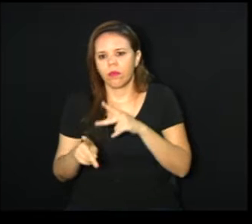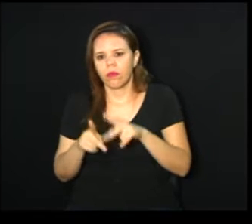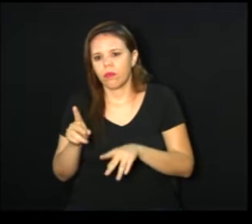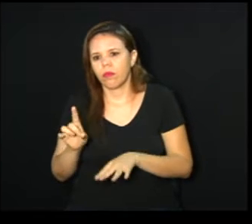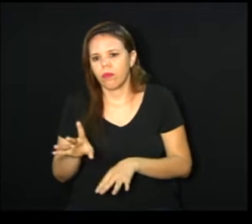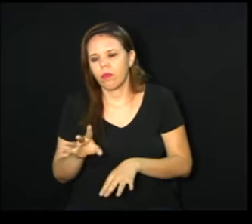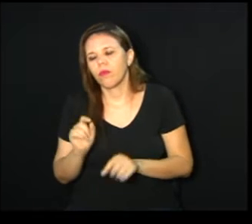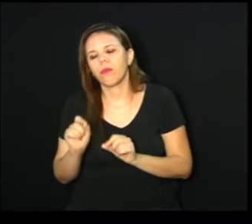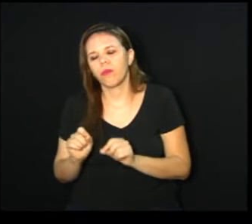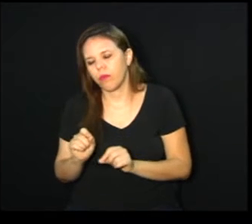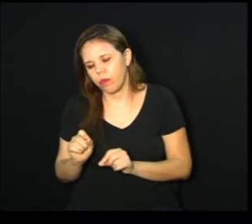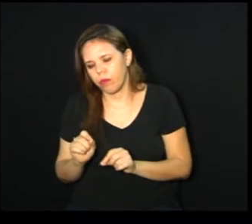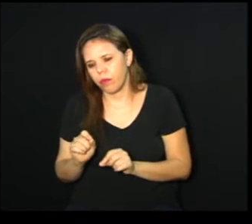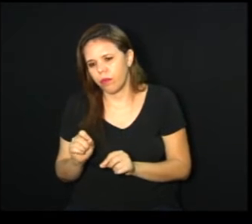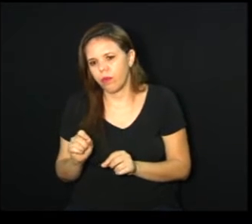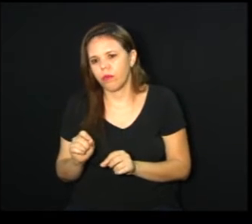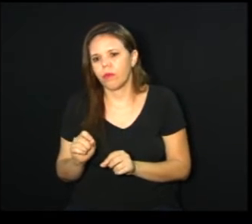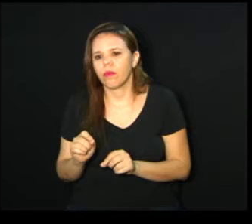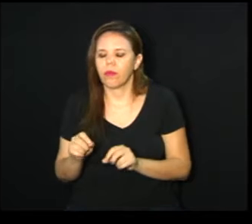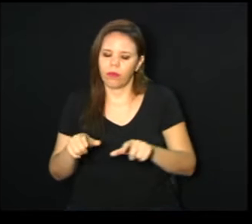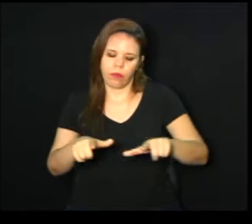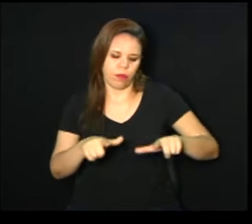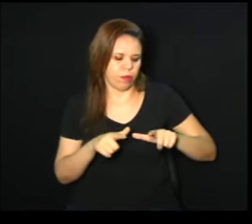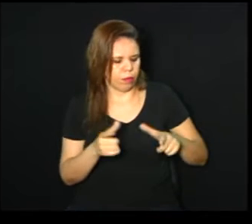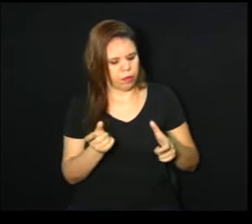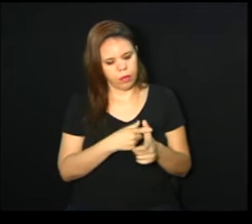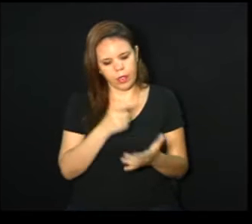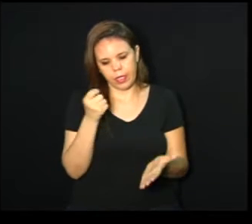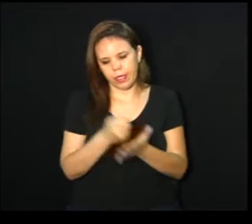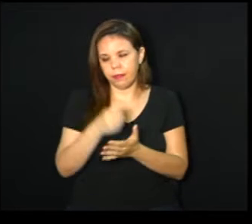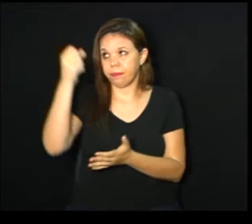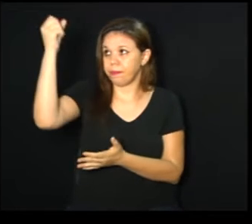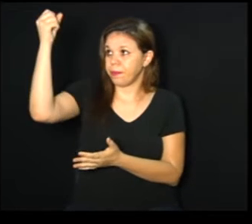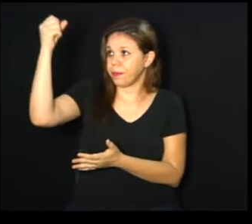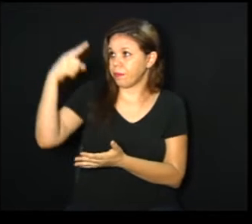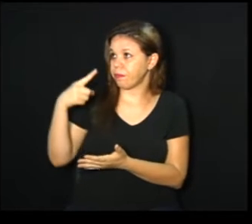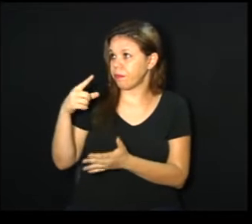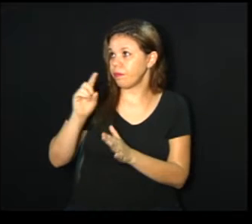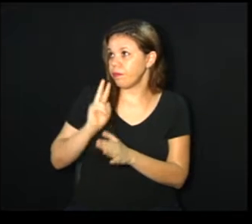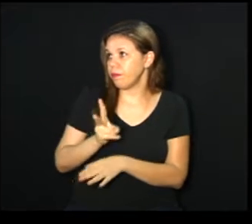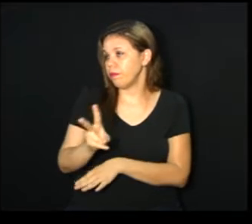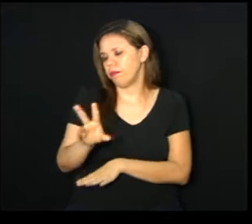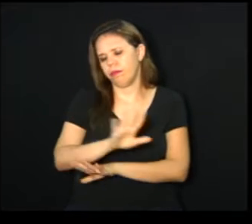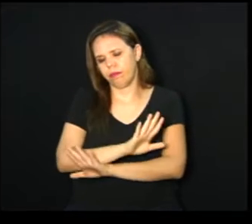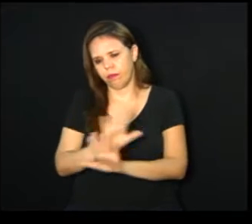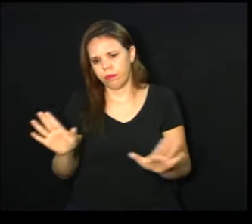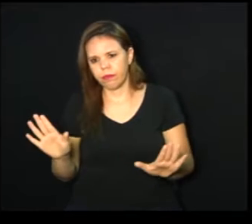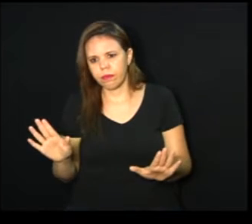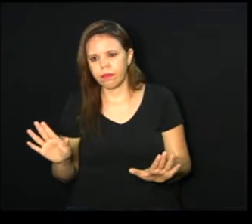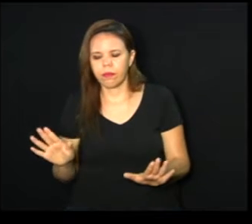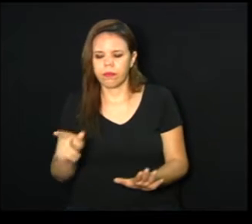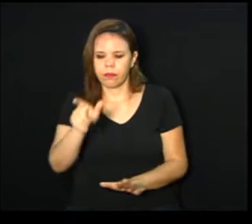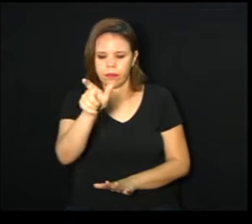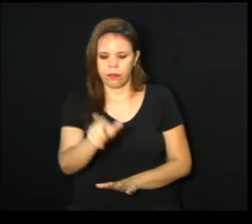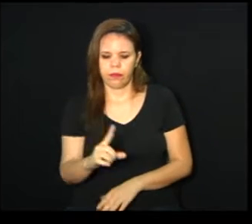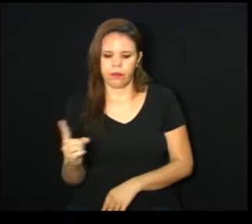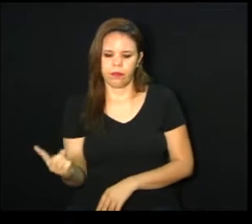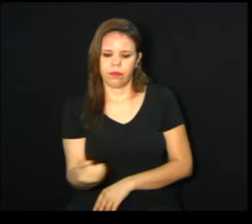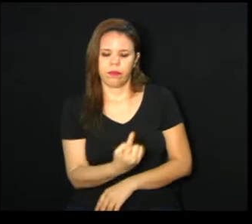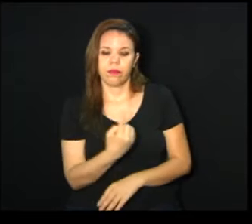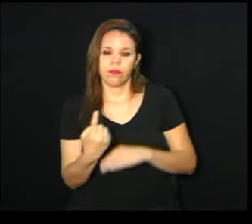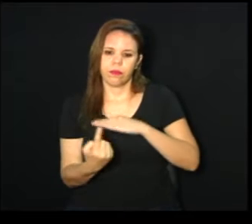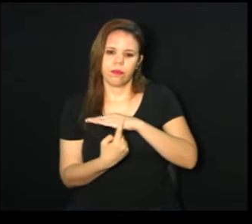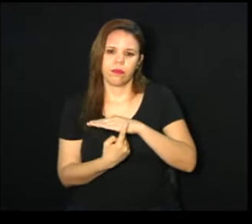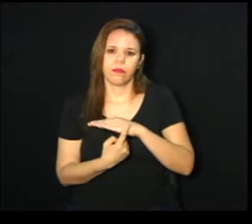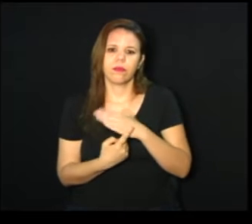de recebe a conta de luz, paga a conta de luz e simplesmente continua consumindo. Não, hoje o consumidor ele tem